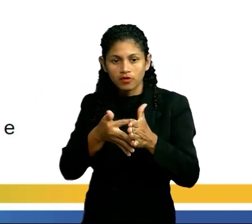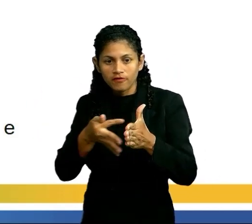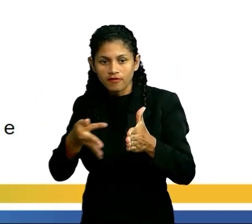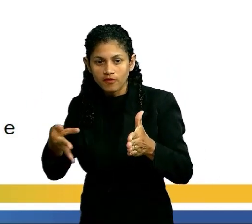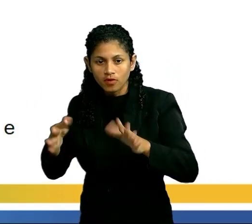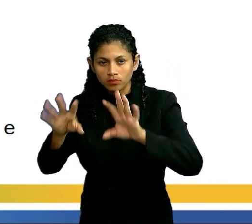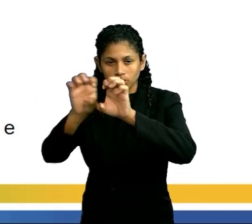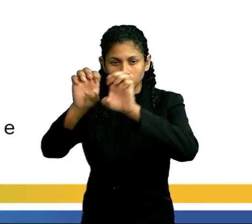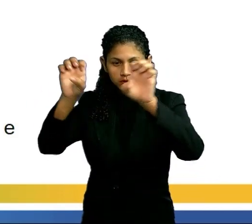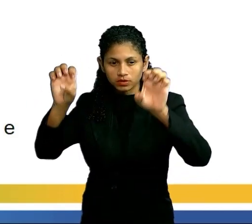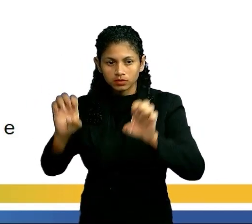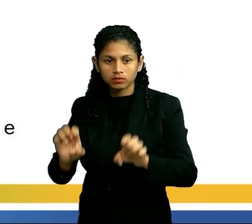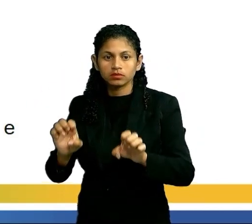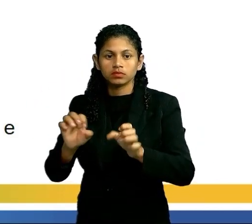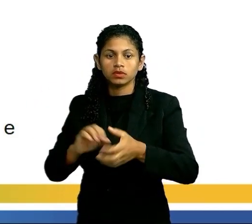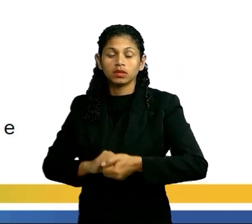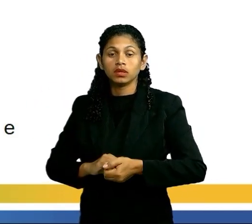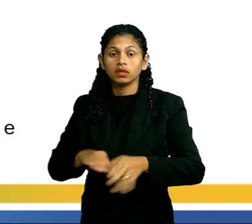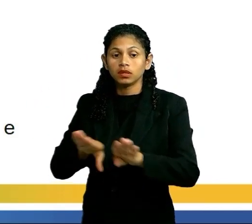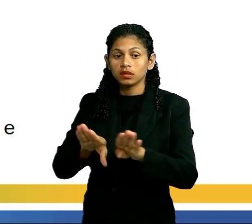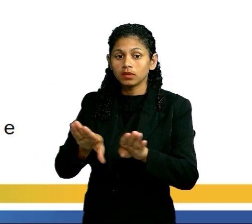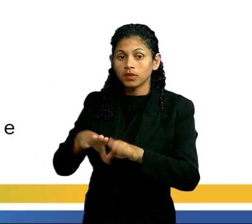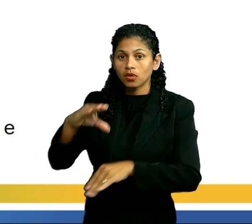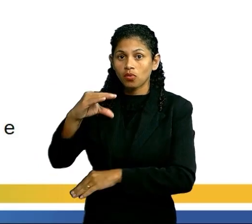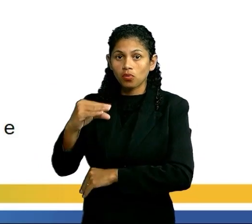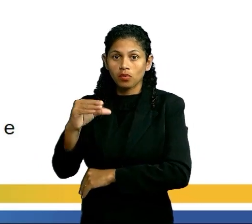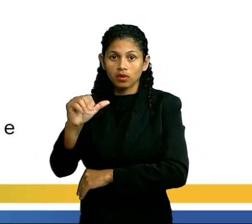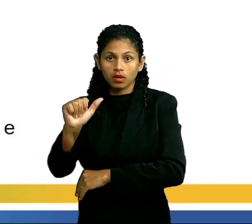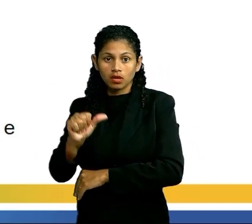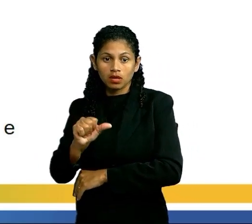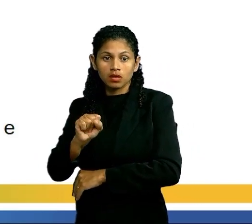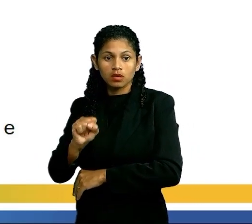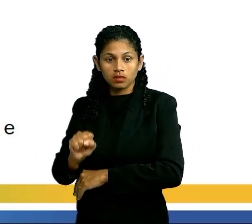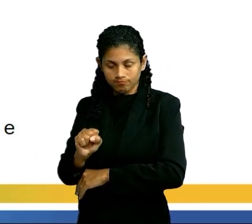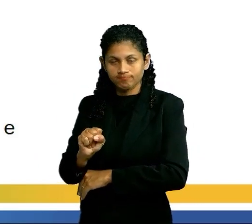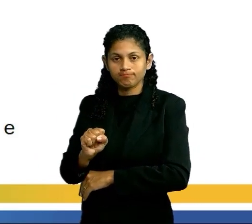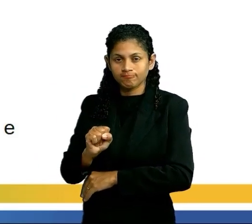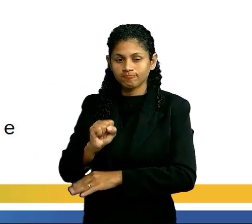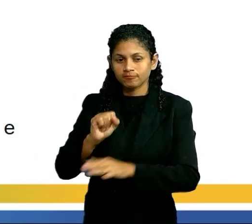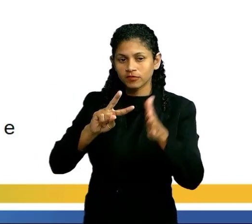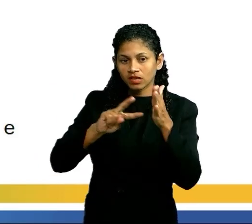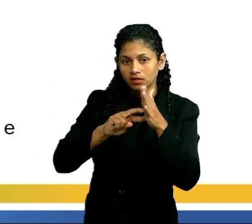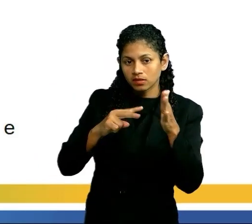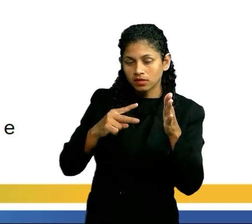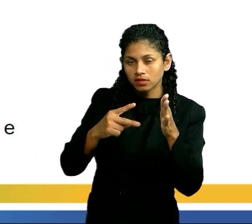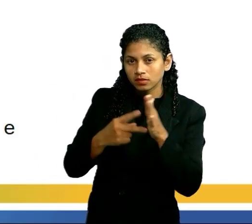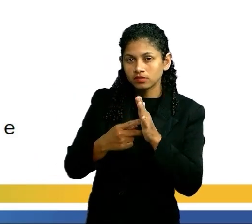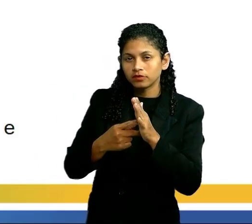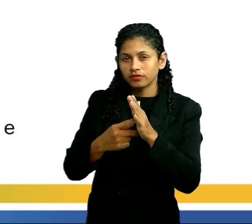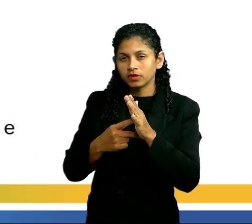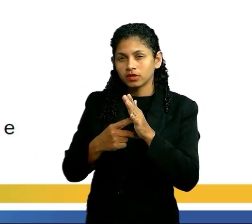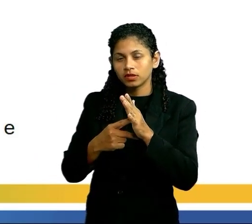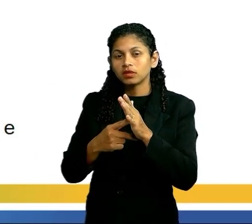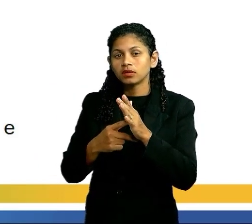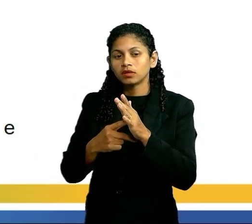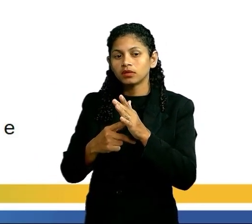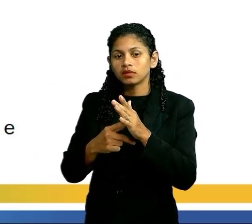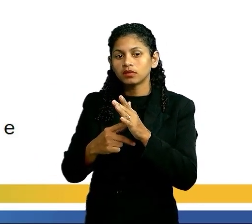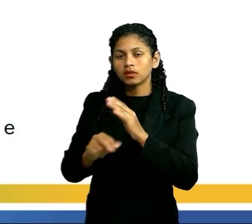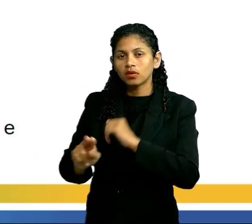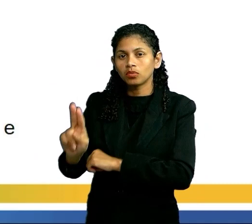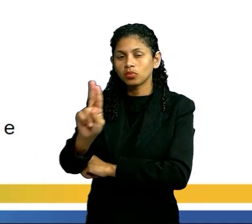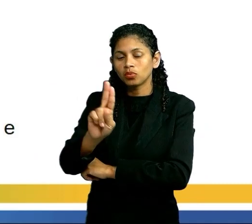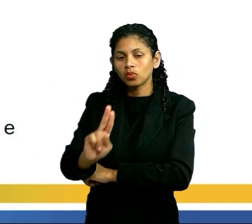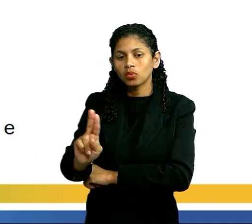quê? É uma identificação que a Sociedade Americana de Química ela utiliza